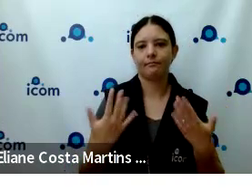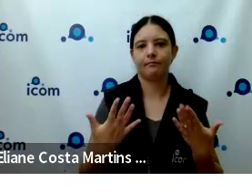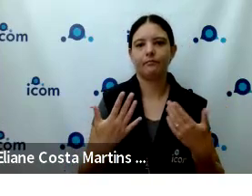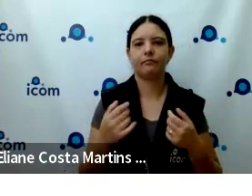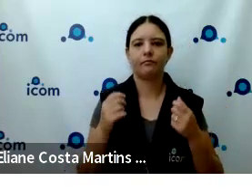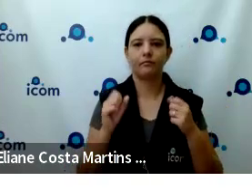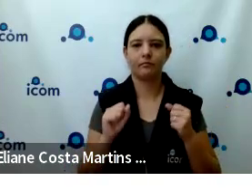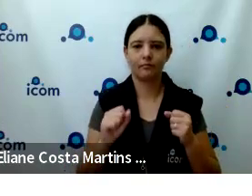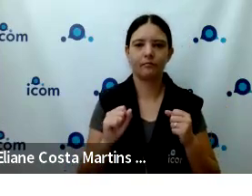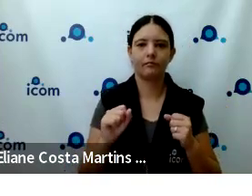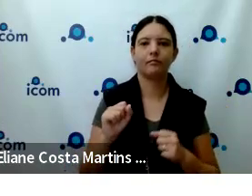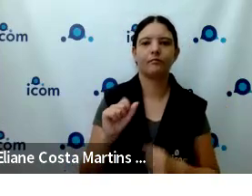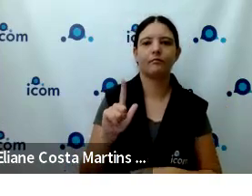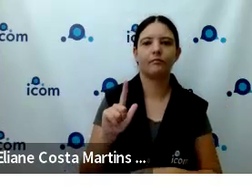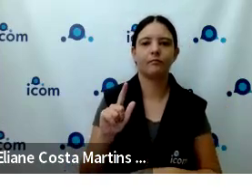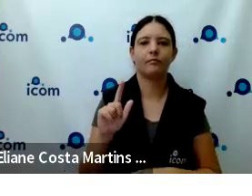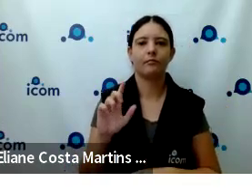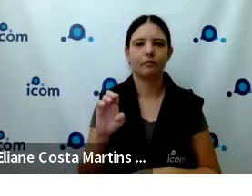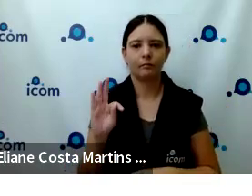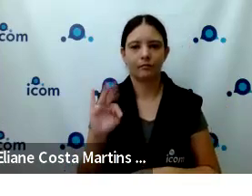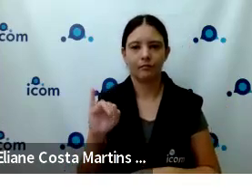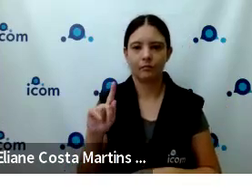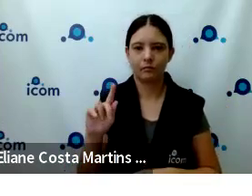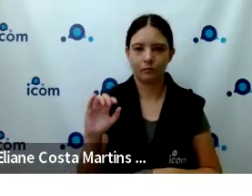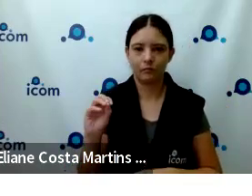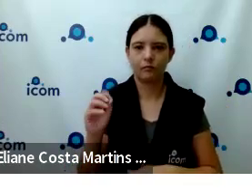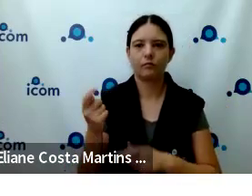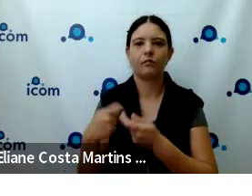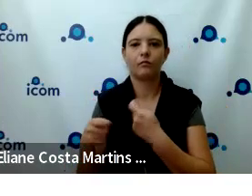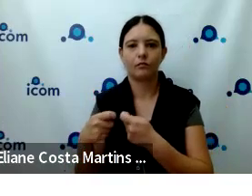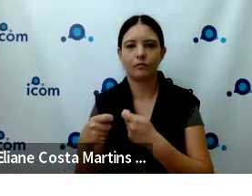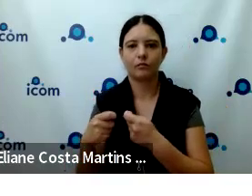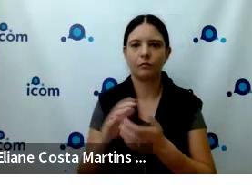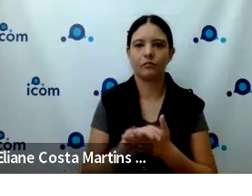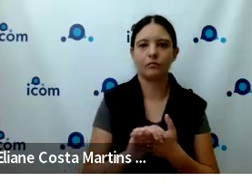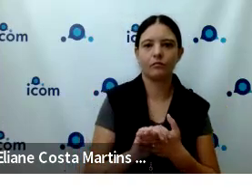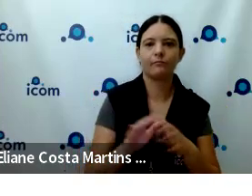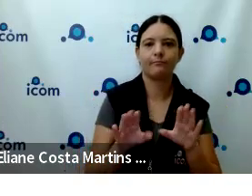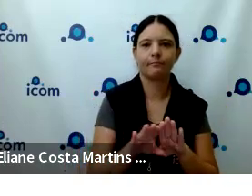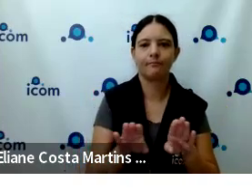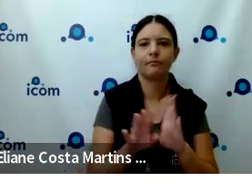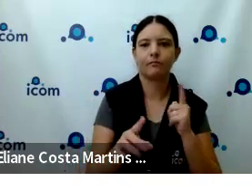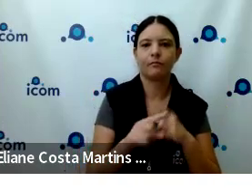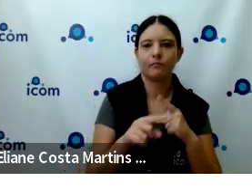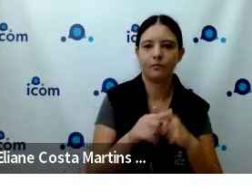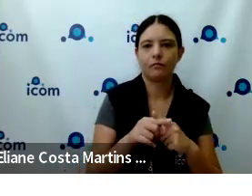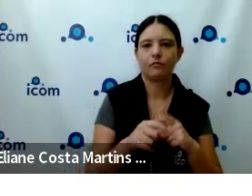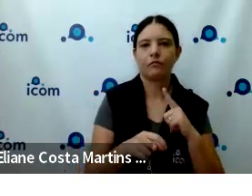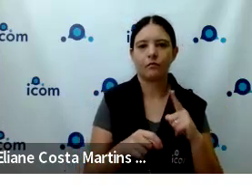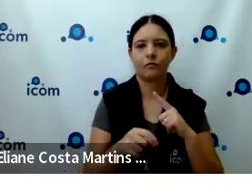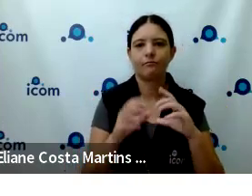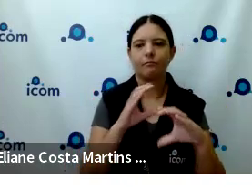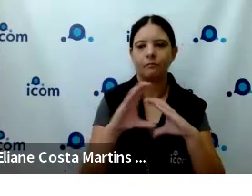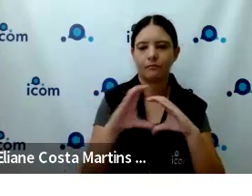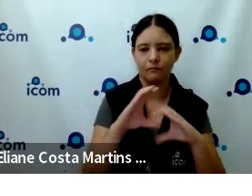para o litígio, né, tanto administrativo quanto judicial. Agravando ainda esse quadro, o fato de que inexistem canais de